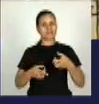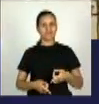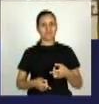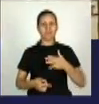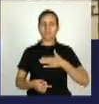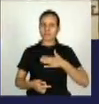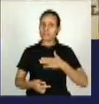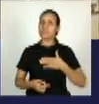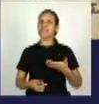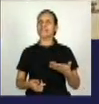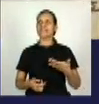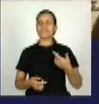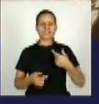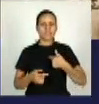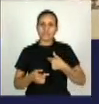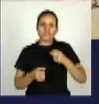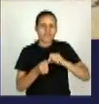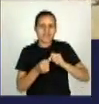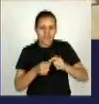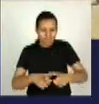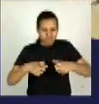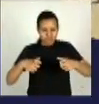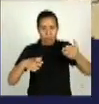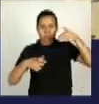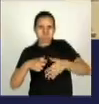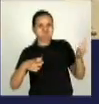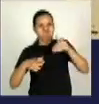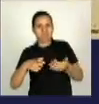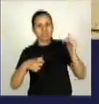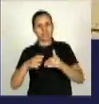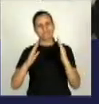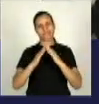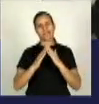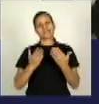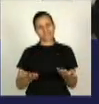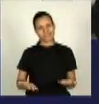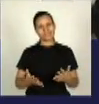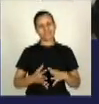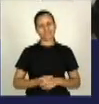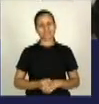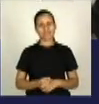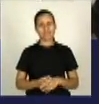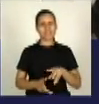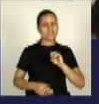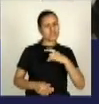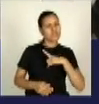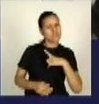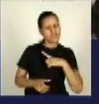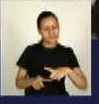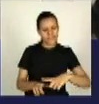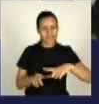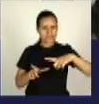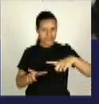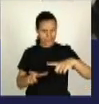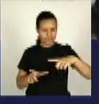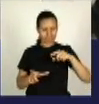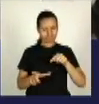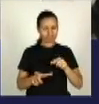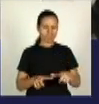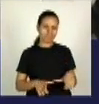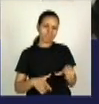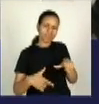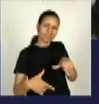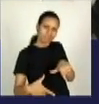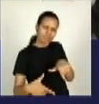ideal para minha, entre aspas, não manter a farmacinha caseira. Mas, por exemplo, quando eu tenho lá uma receita médica que me dá